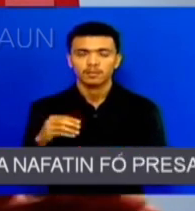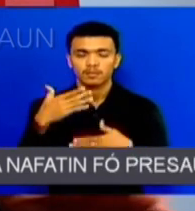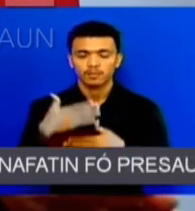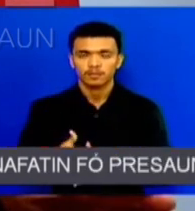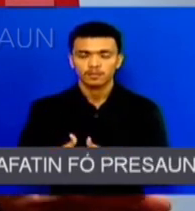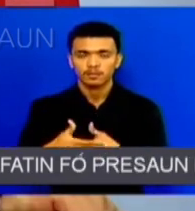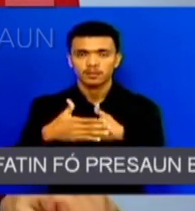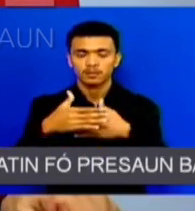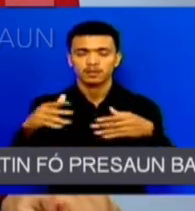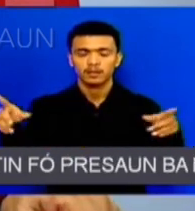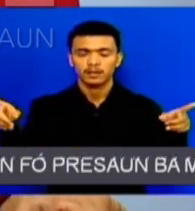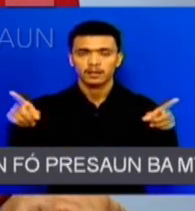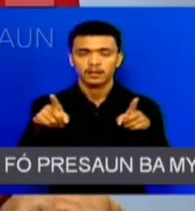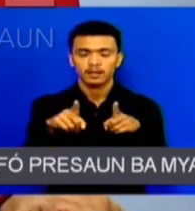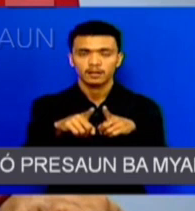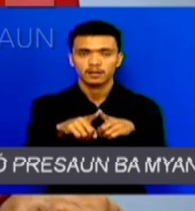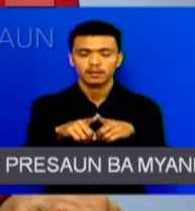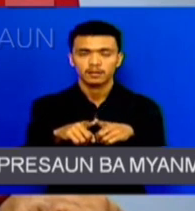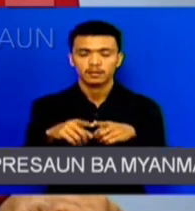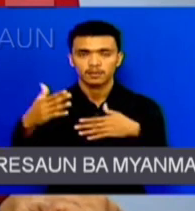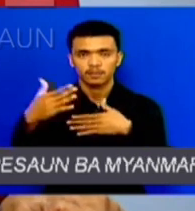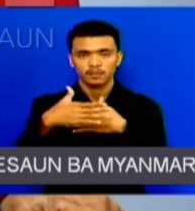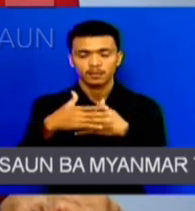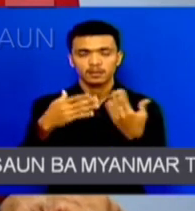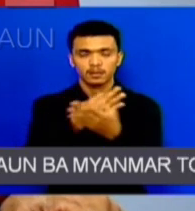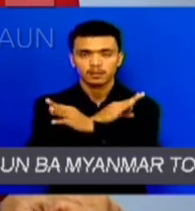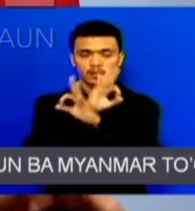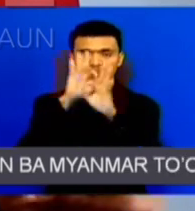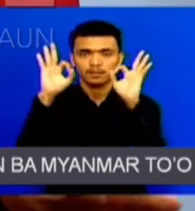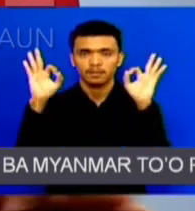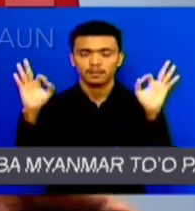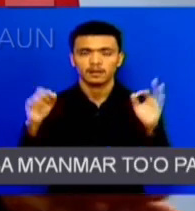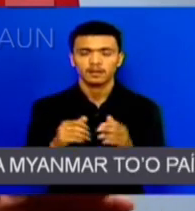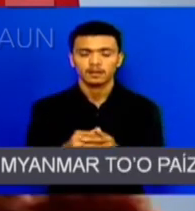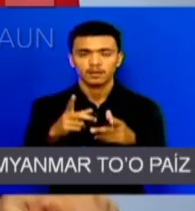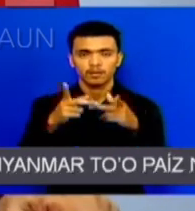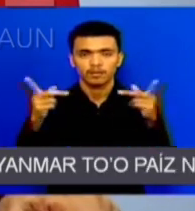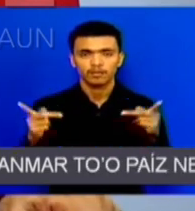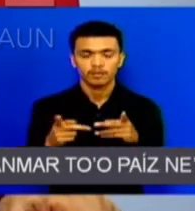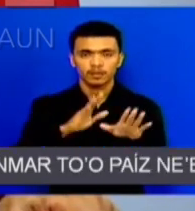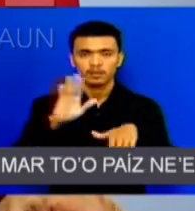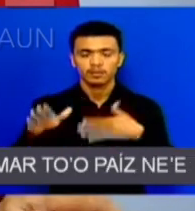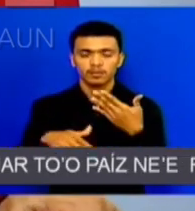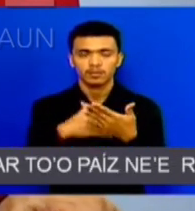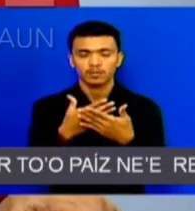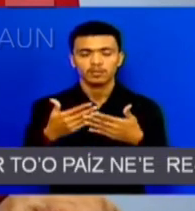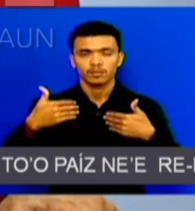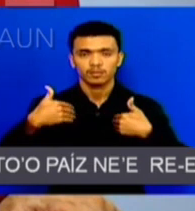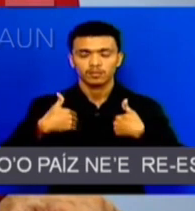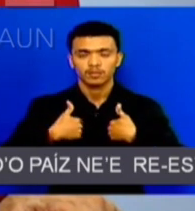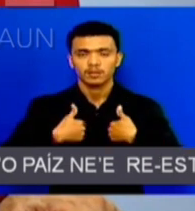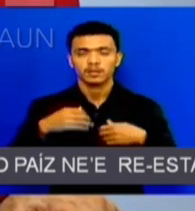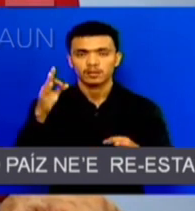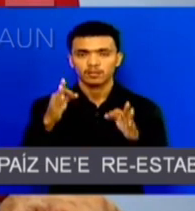E processo nessa basic ramatona, condição que todo a liberona e ona para